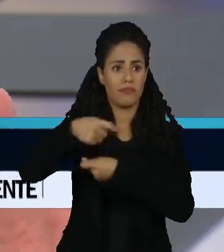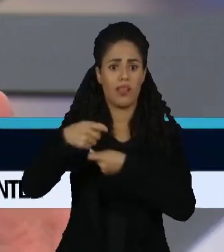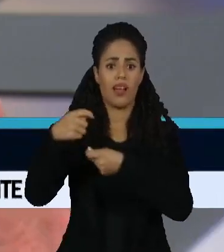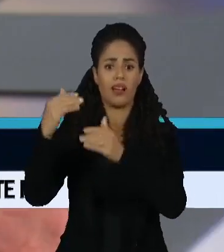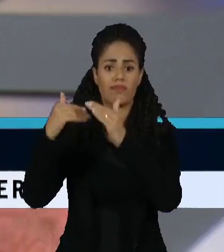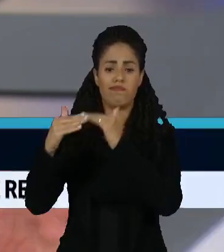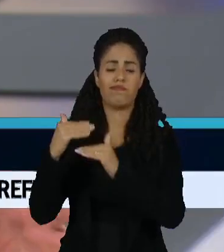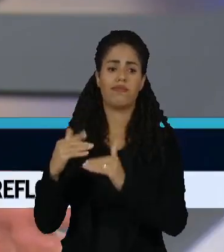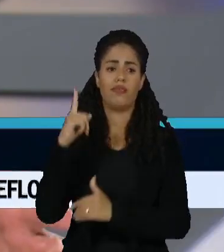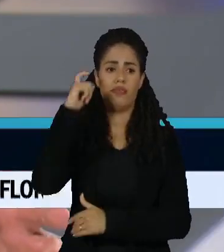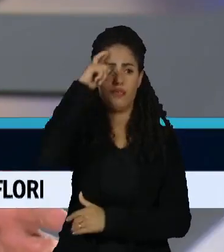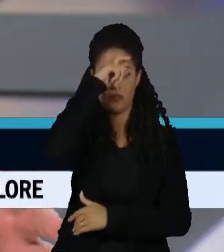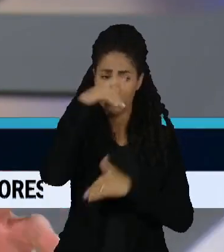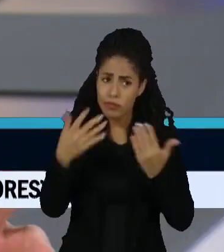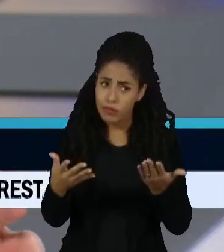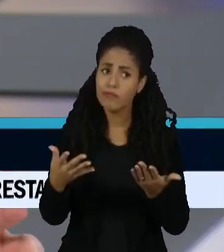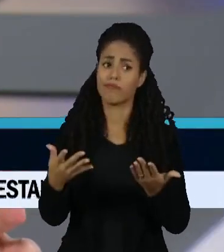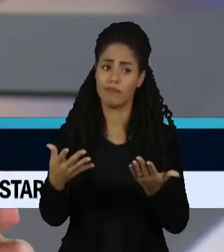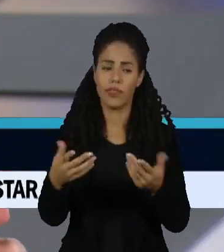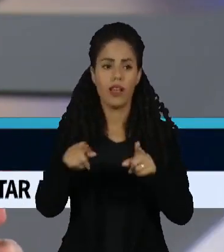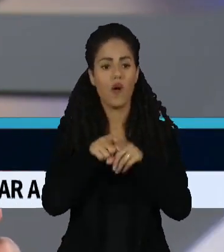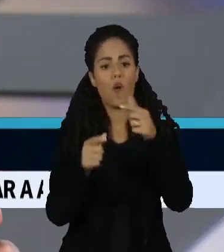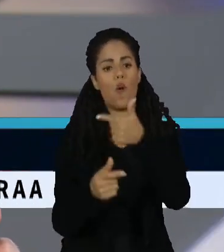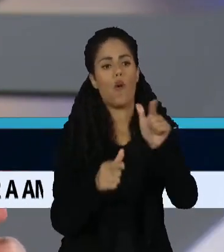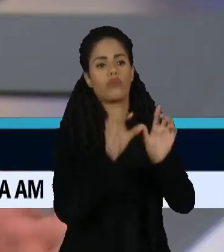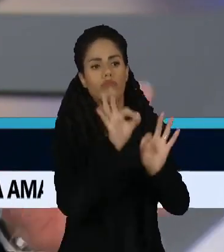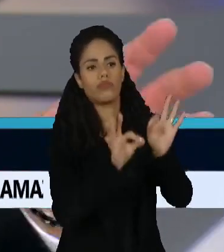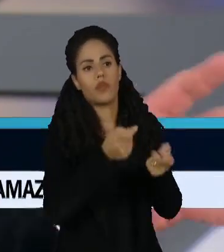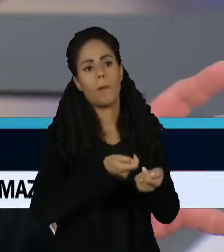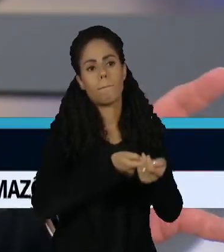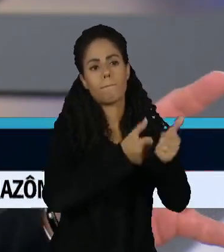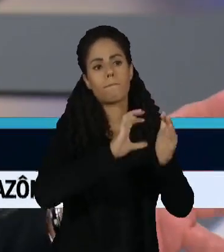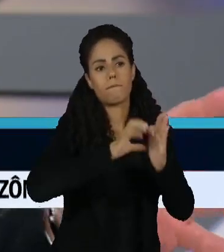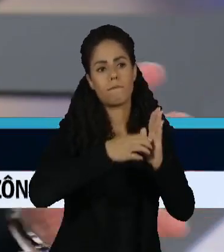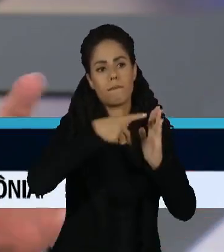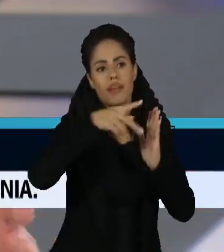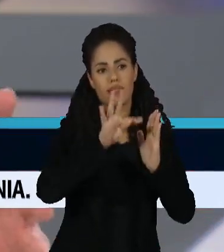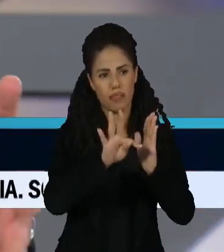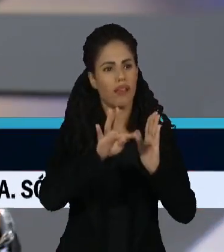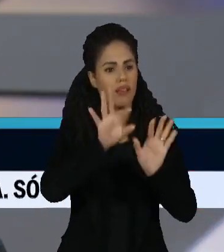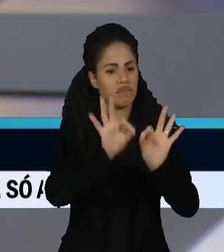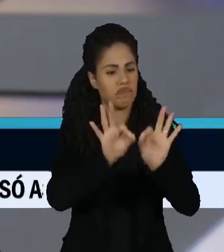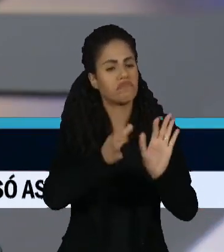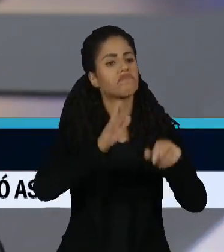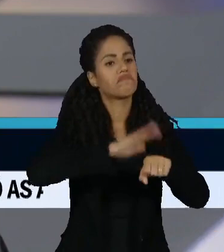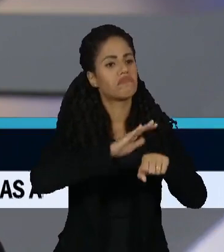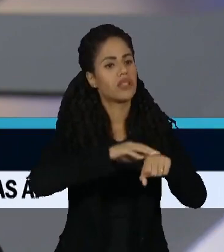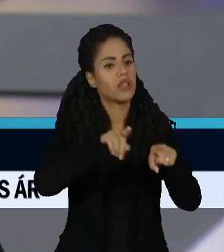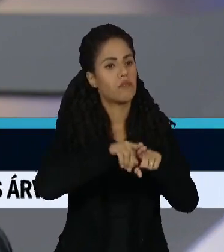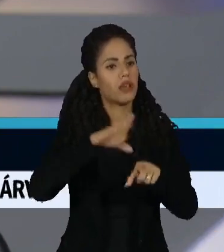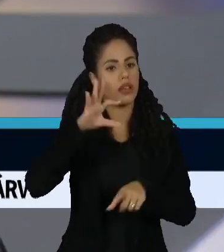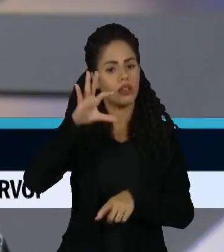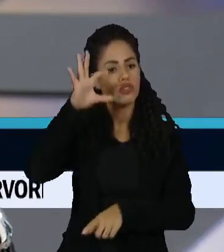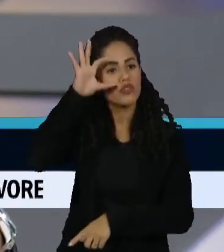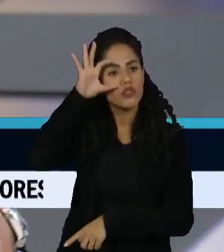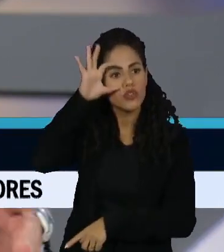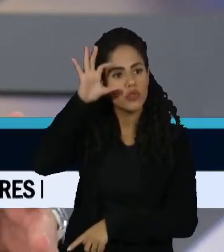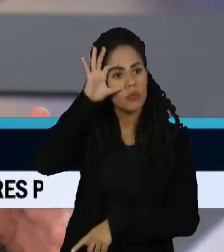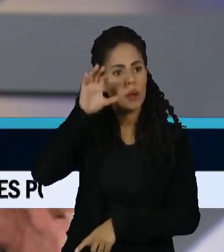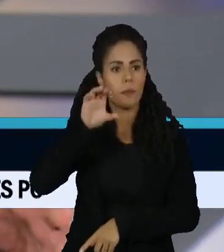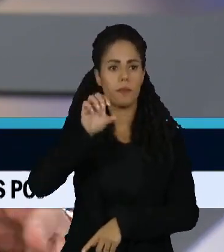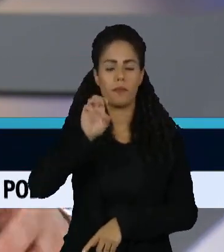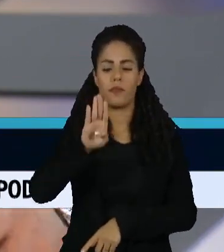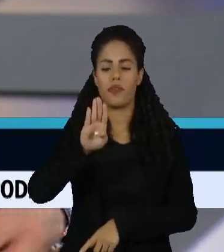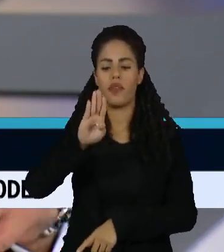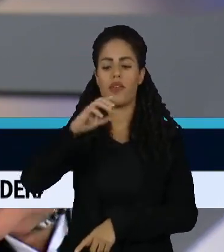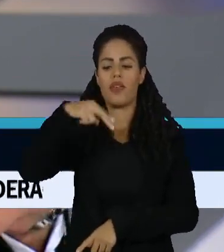trás, difícil. Se você olhar um outro programa, que até foi o PT que fez, no segundo governo Lula e governo Dilma, o BNDES fez um